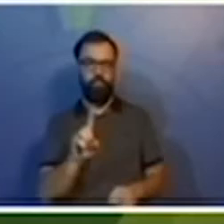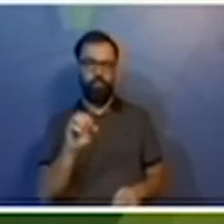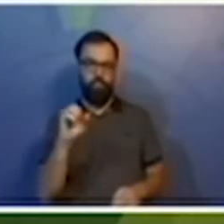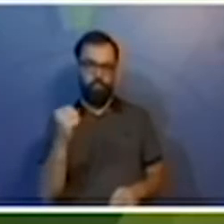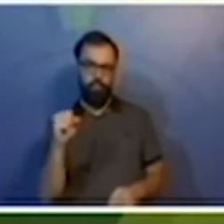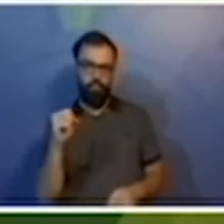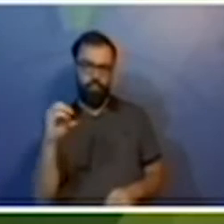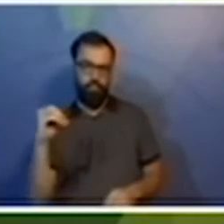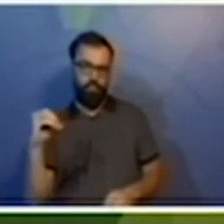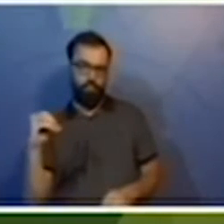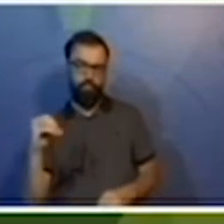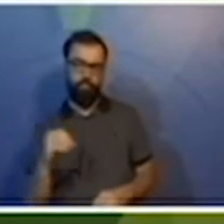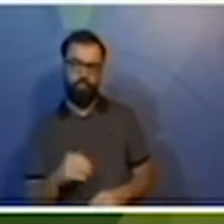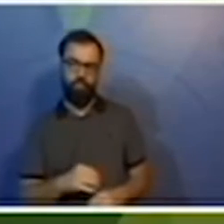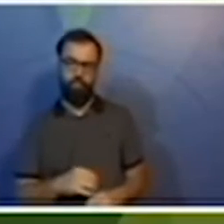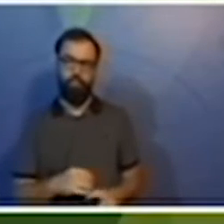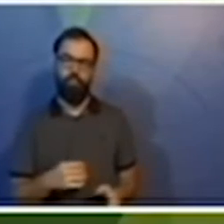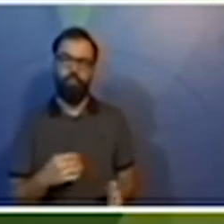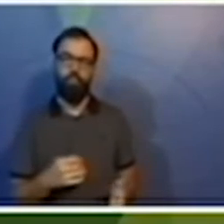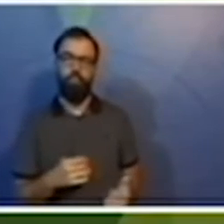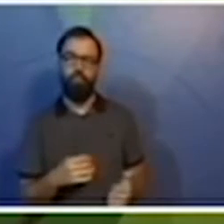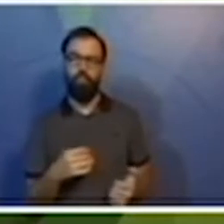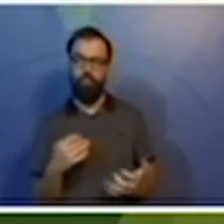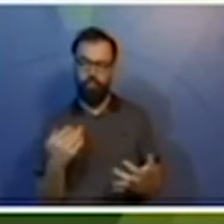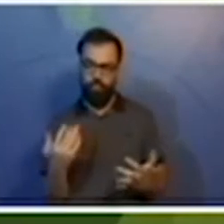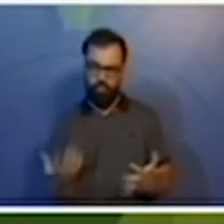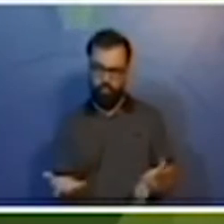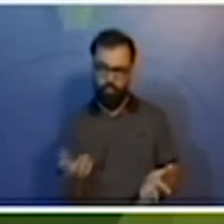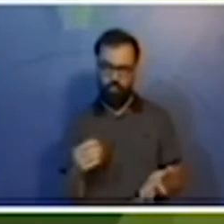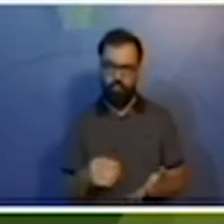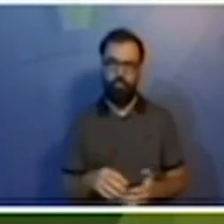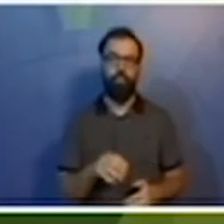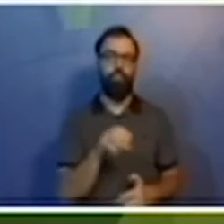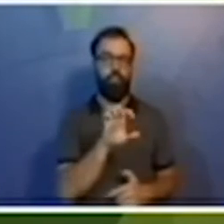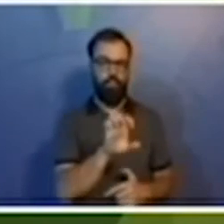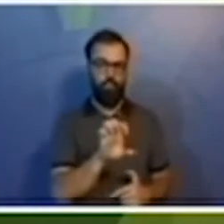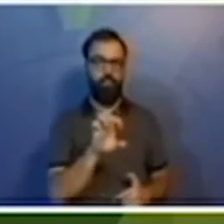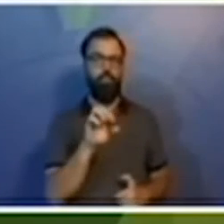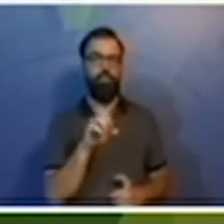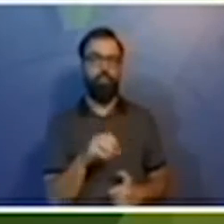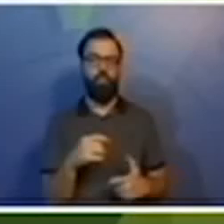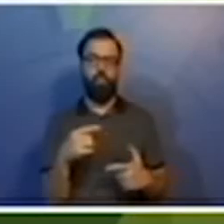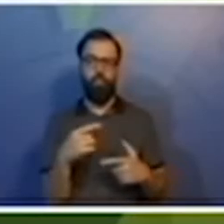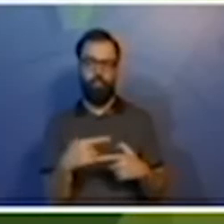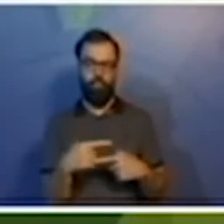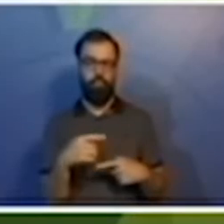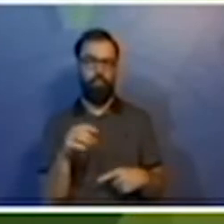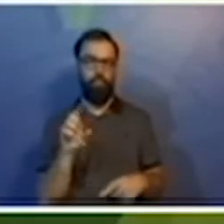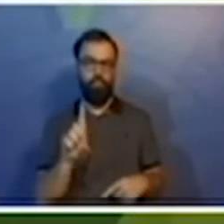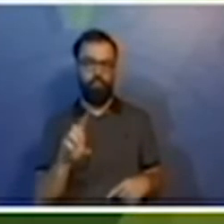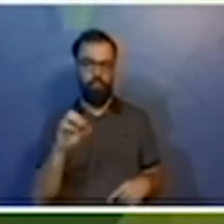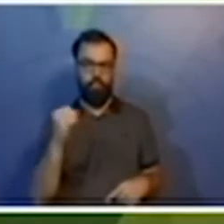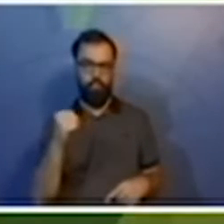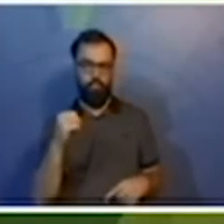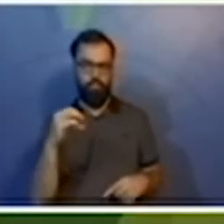A mais E dá 180 graus. Portanto, o E vai ser o